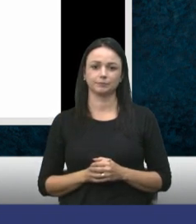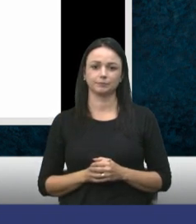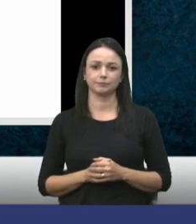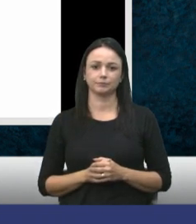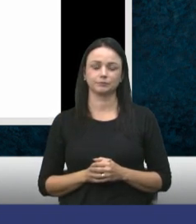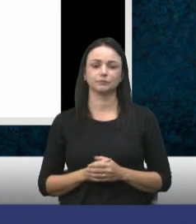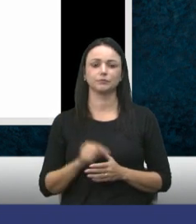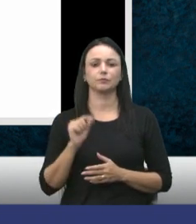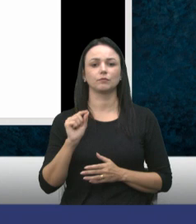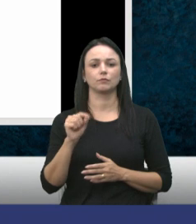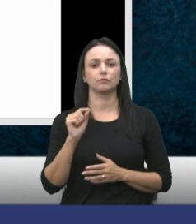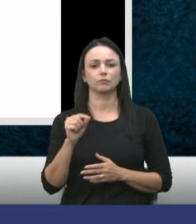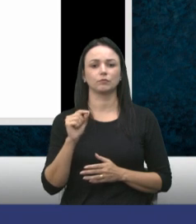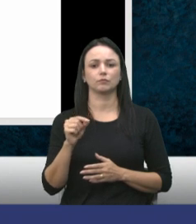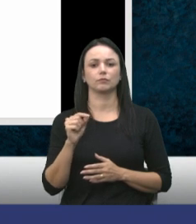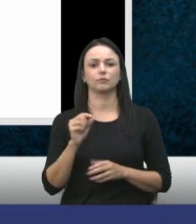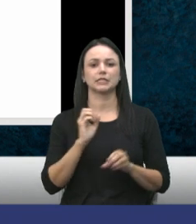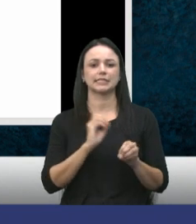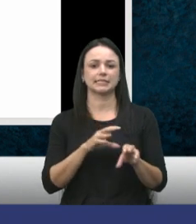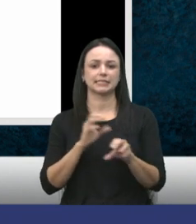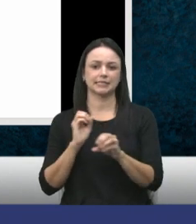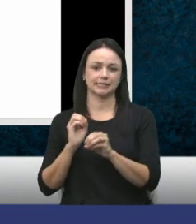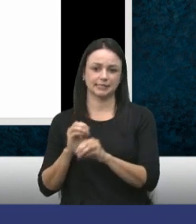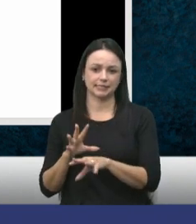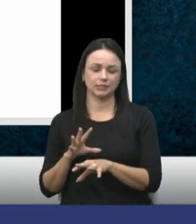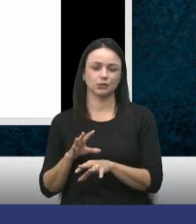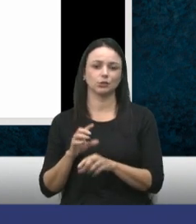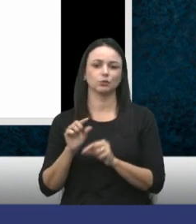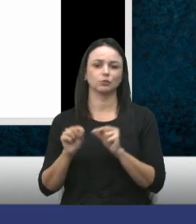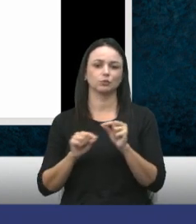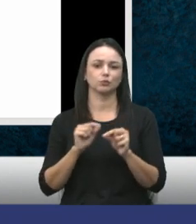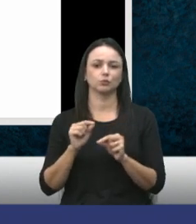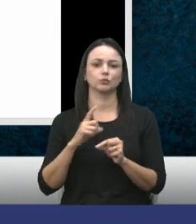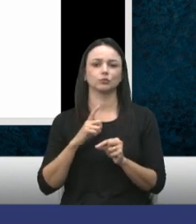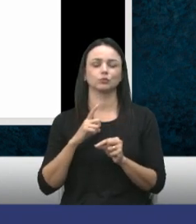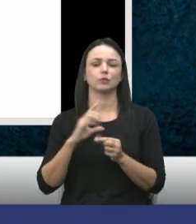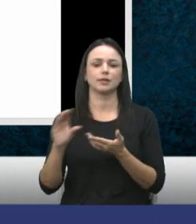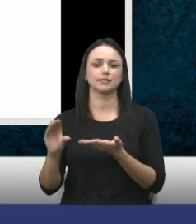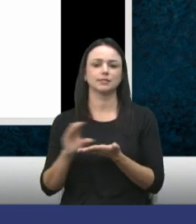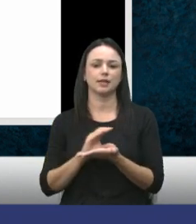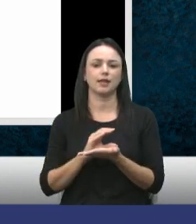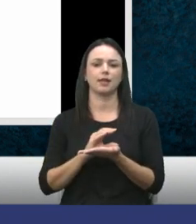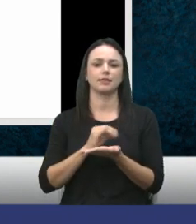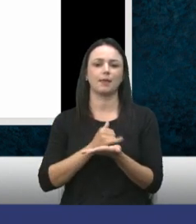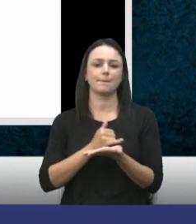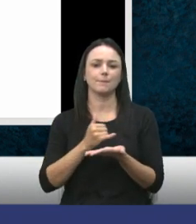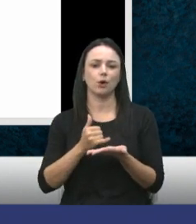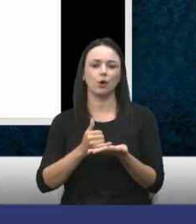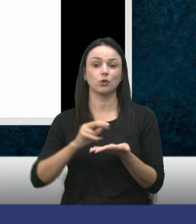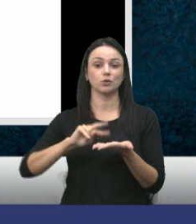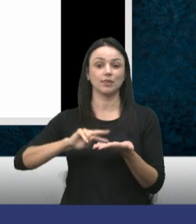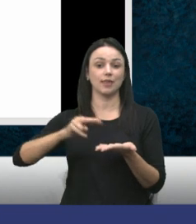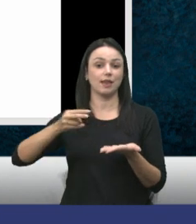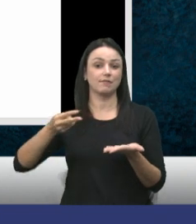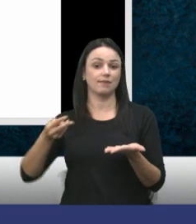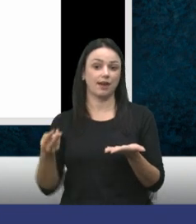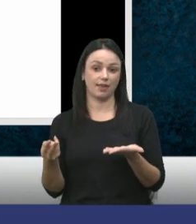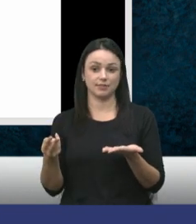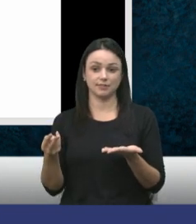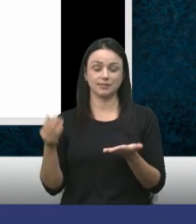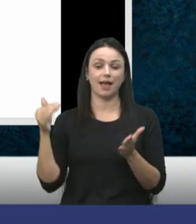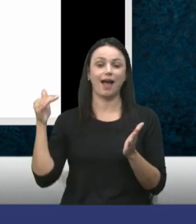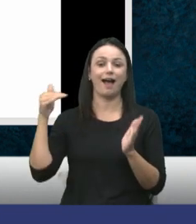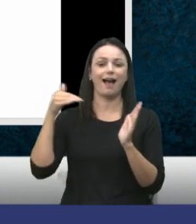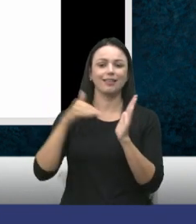Com relação à aplicação do ensino, as receitas de impostos e transferências até o